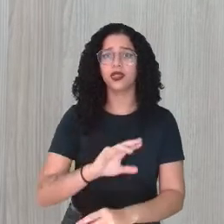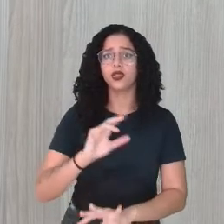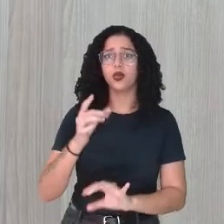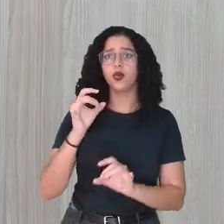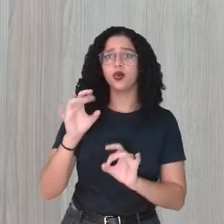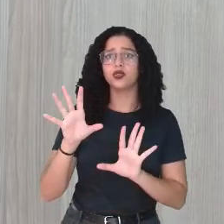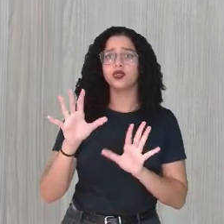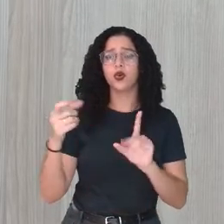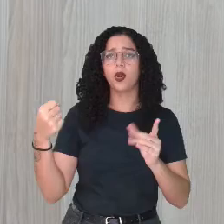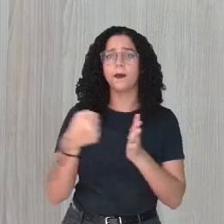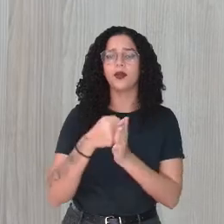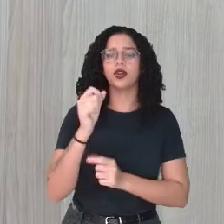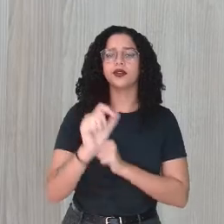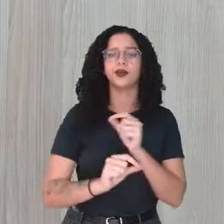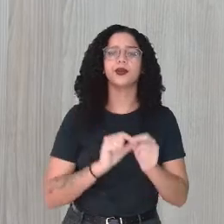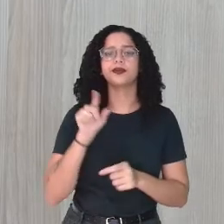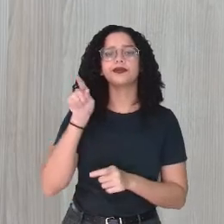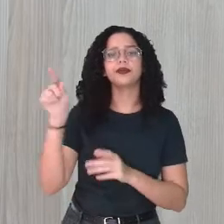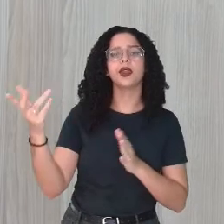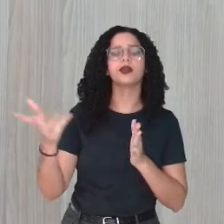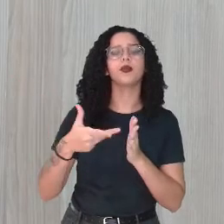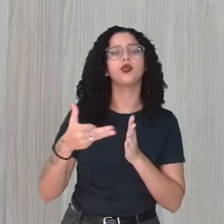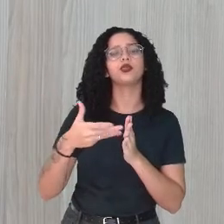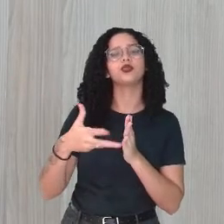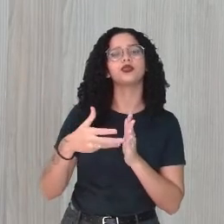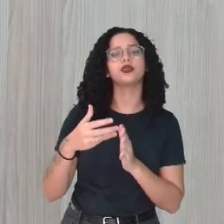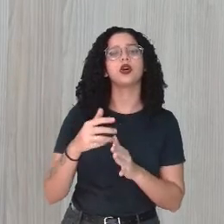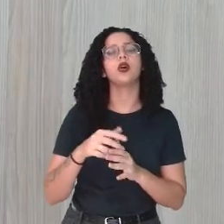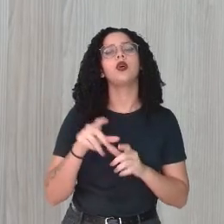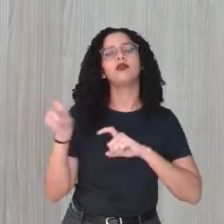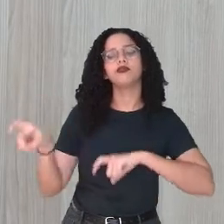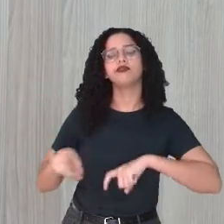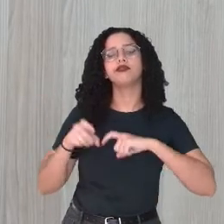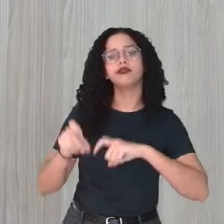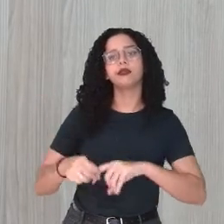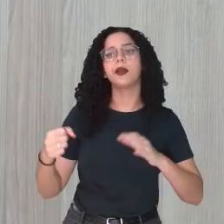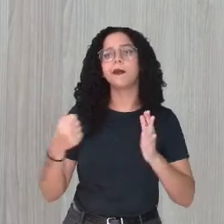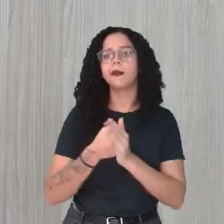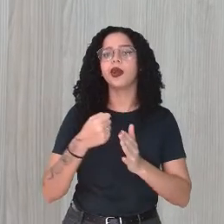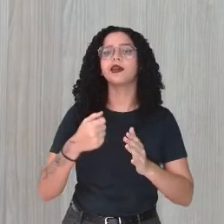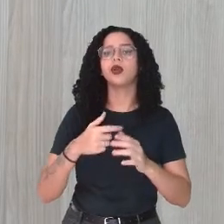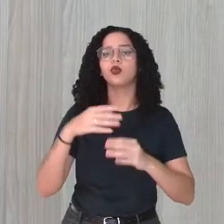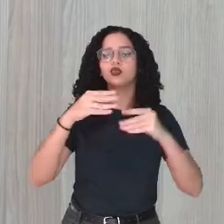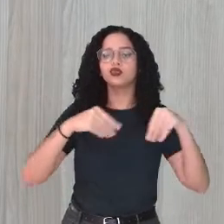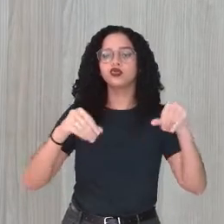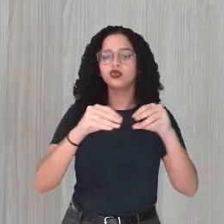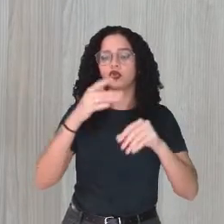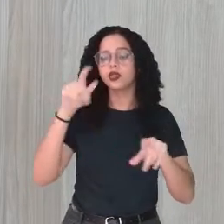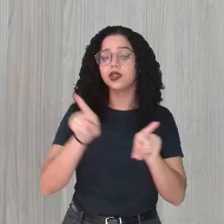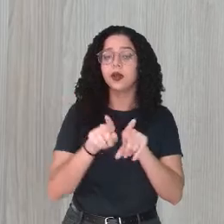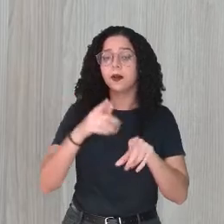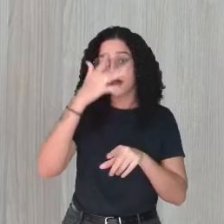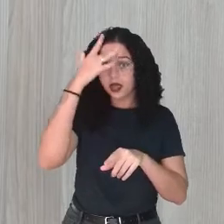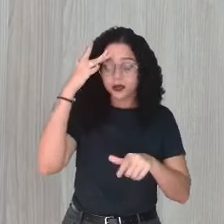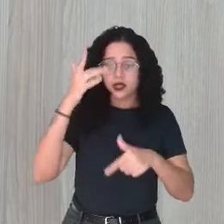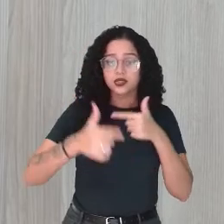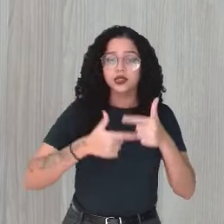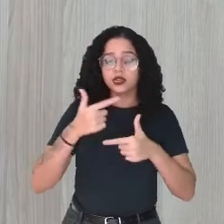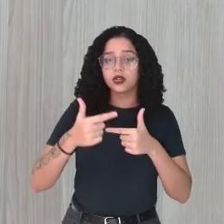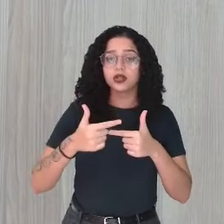impacta aquela produção agrícola, impacta o solo, impacta o trabalhador que está